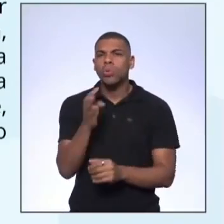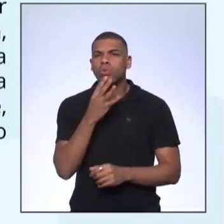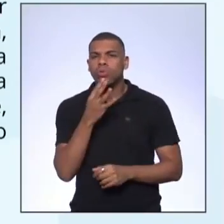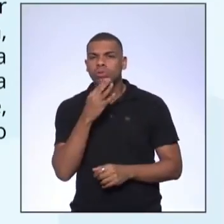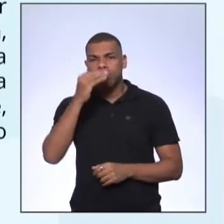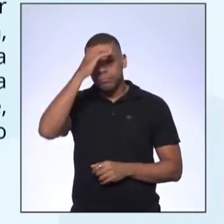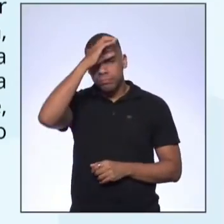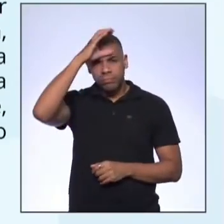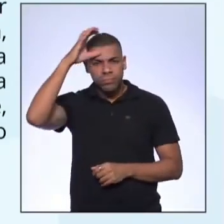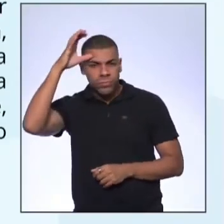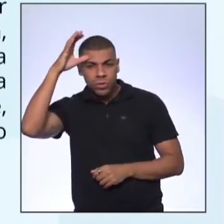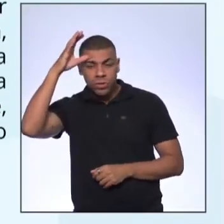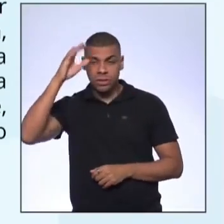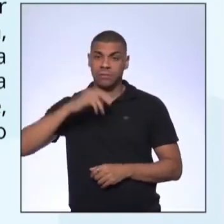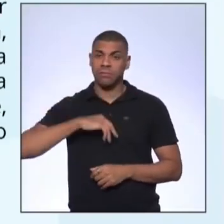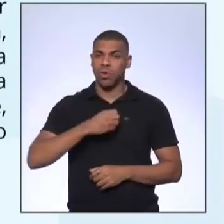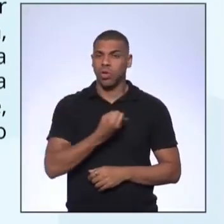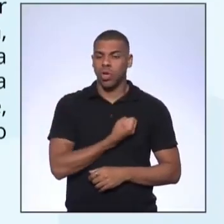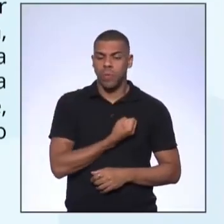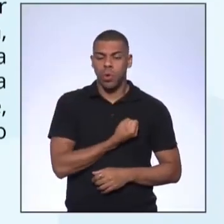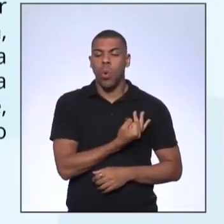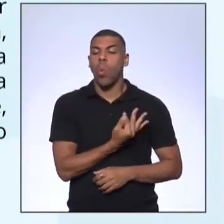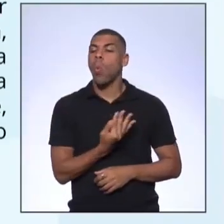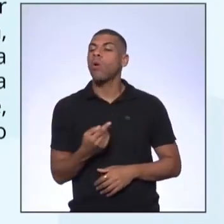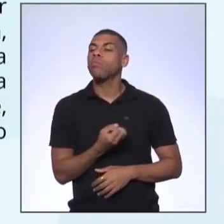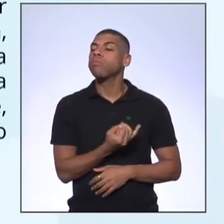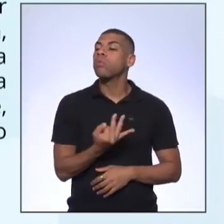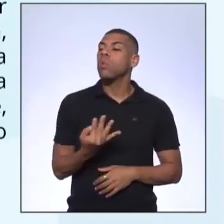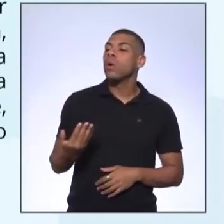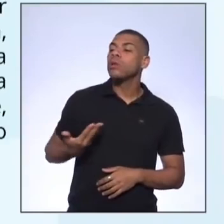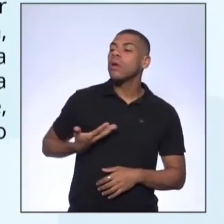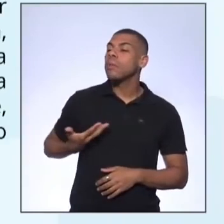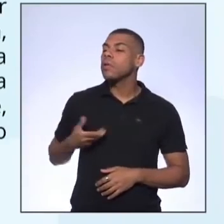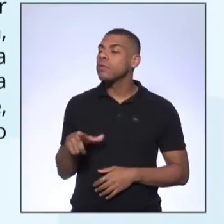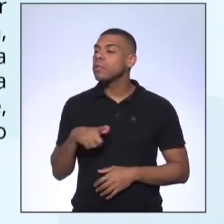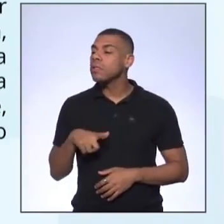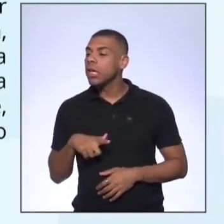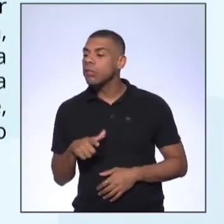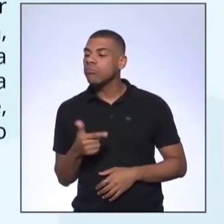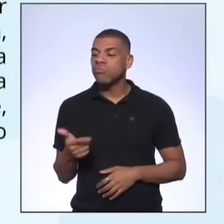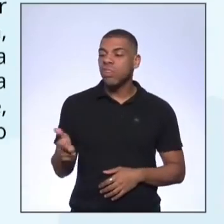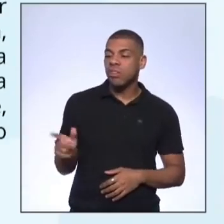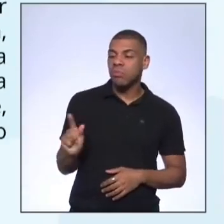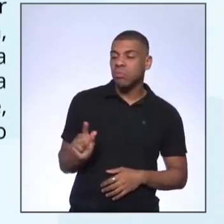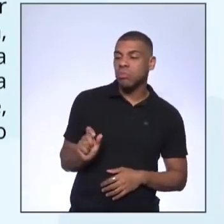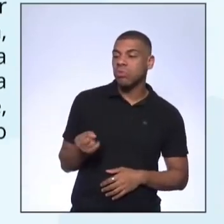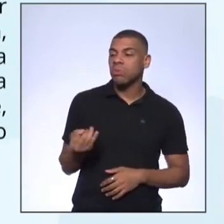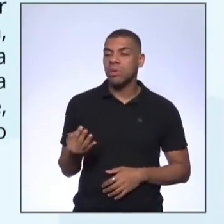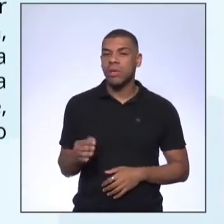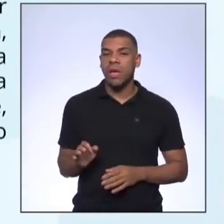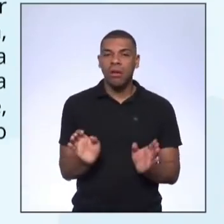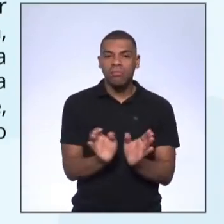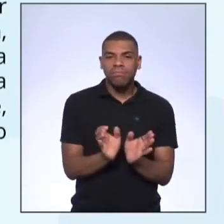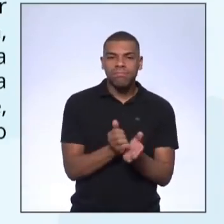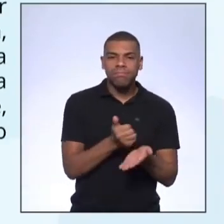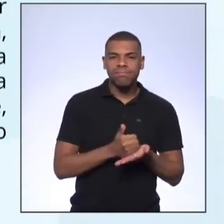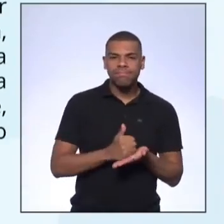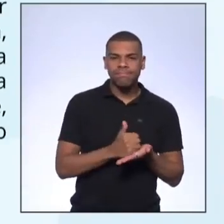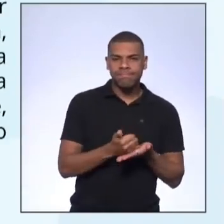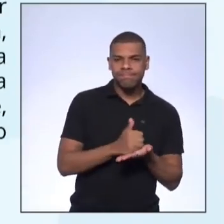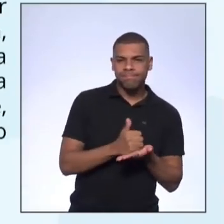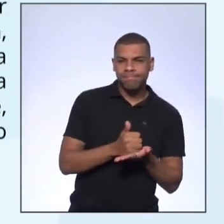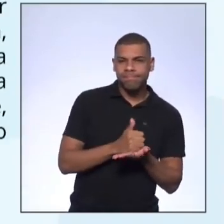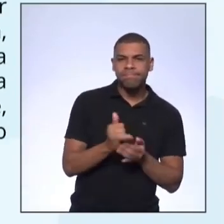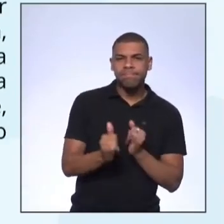de interesse, o número de amigos, a possibilidade de se ter companhia para jogar e interagir por meio